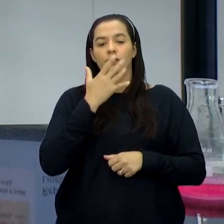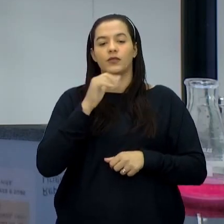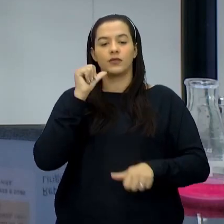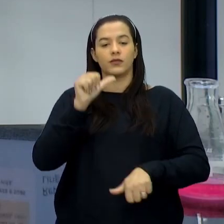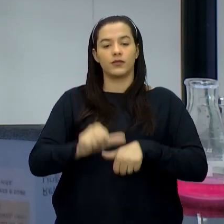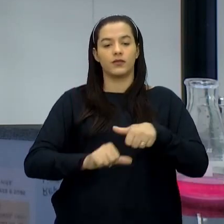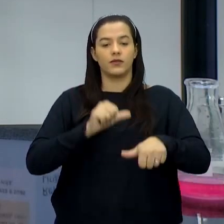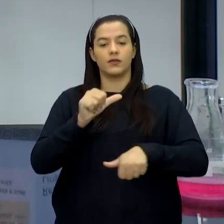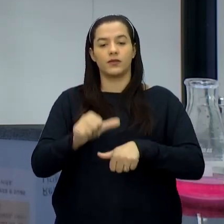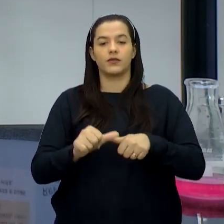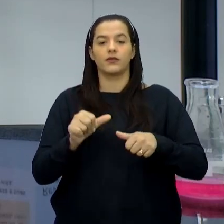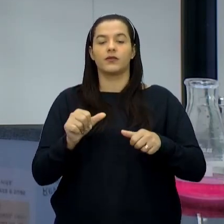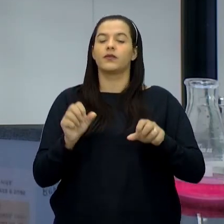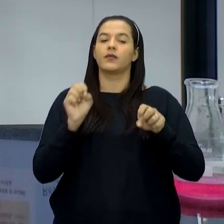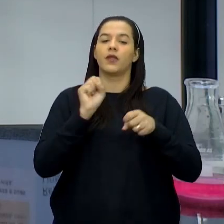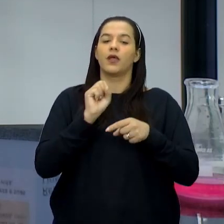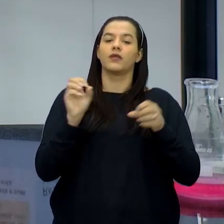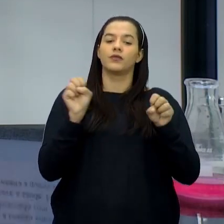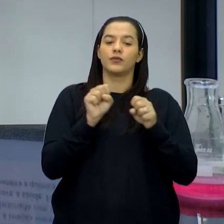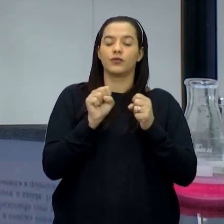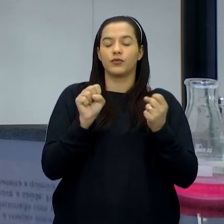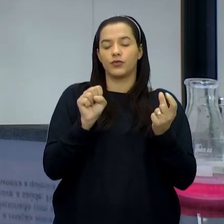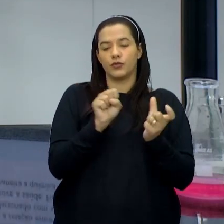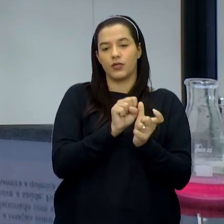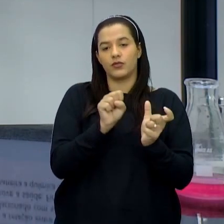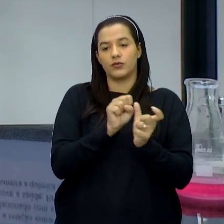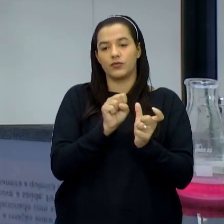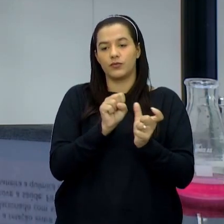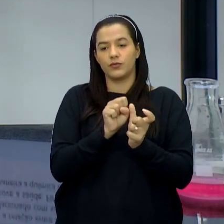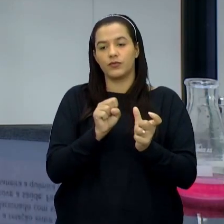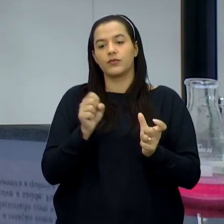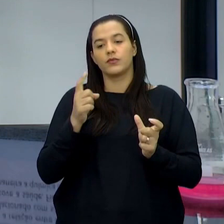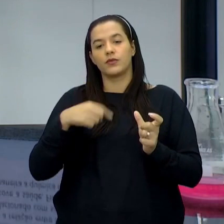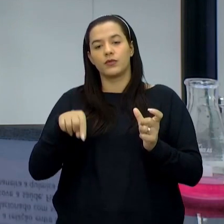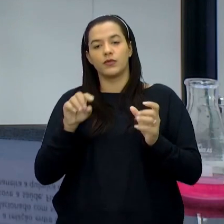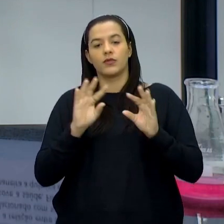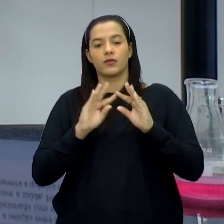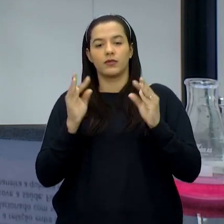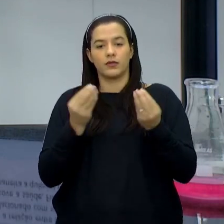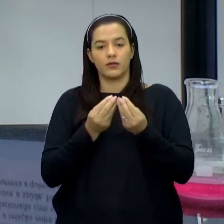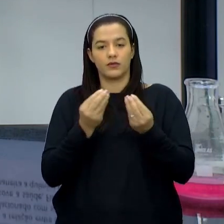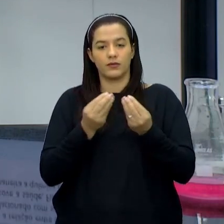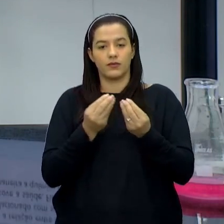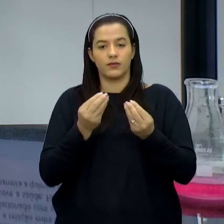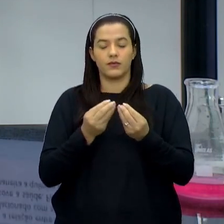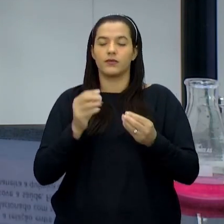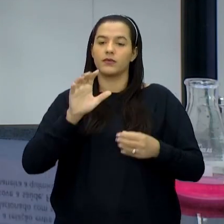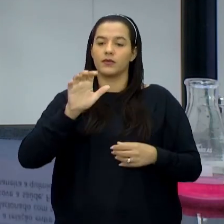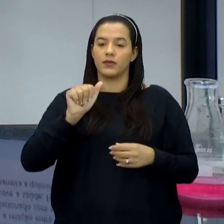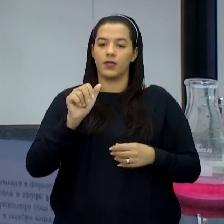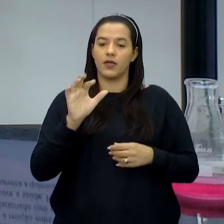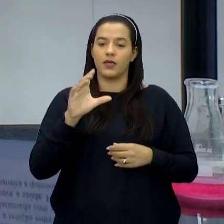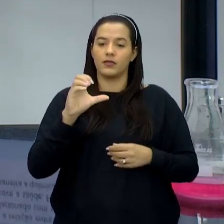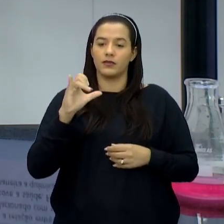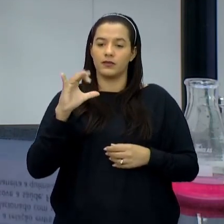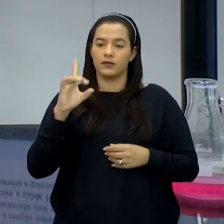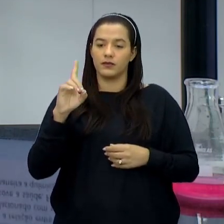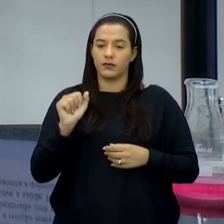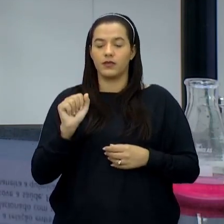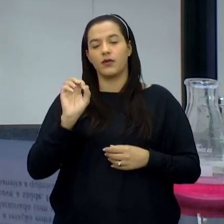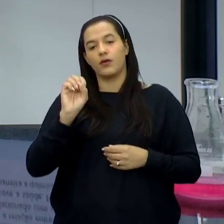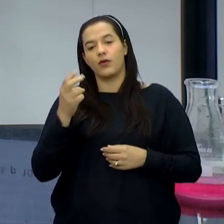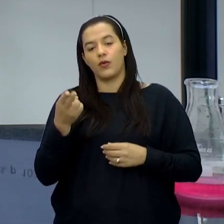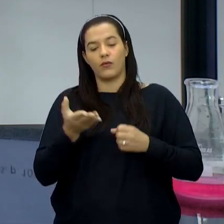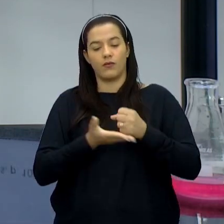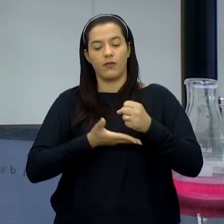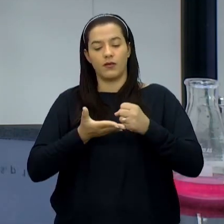nessa substância, dependendo se é ácida, se é básica, ok? Então,